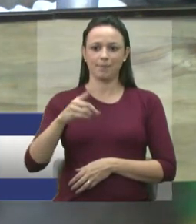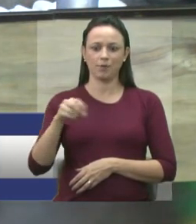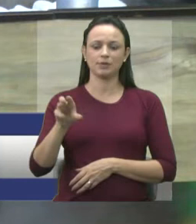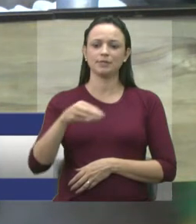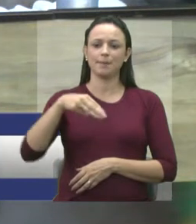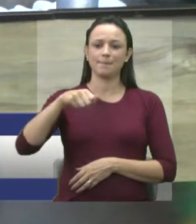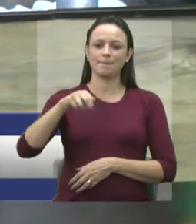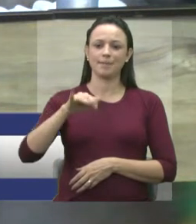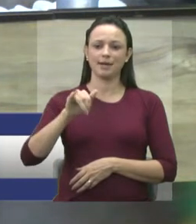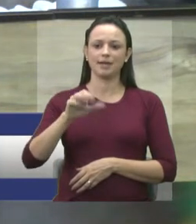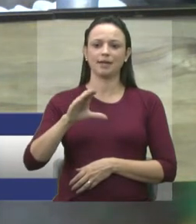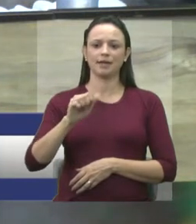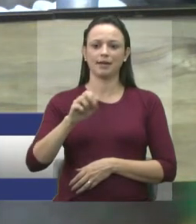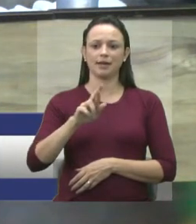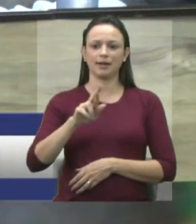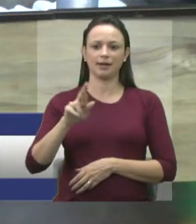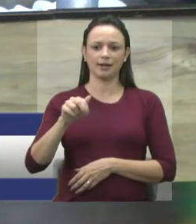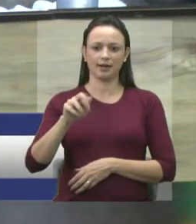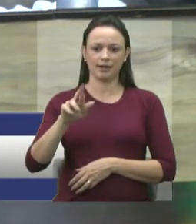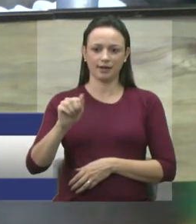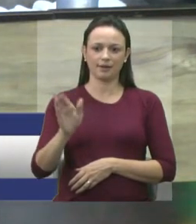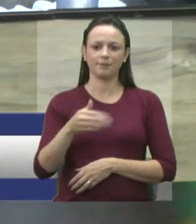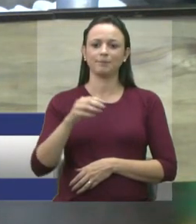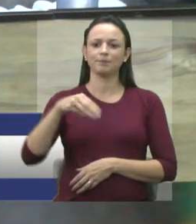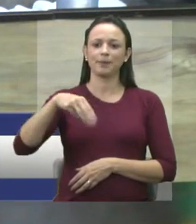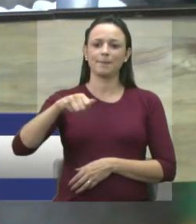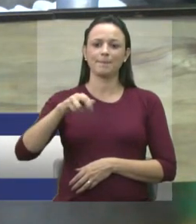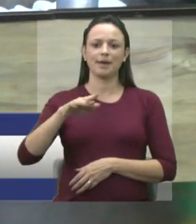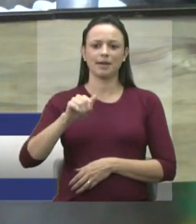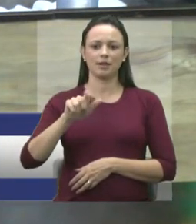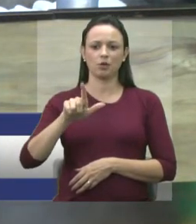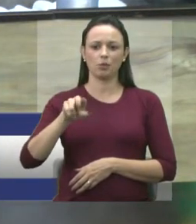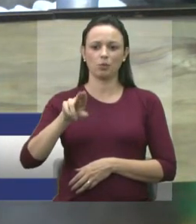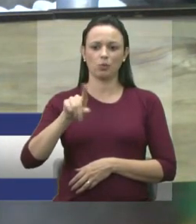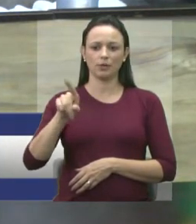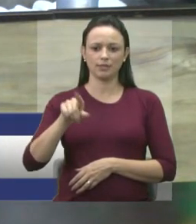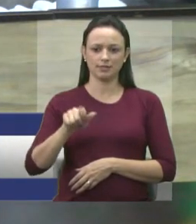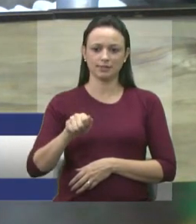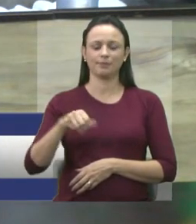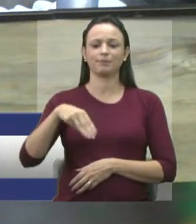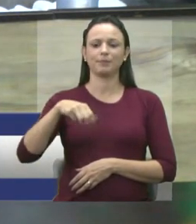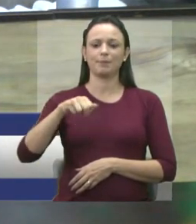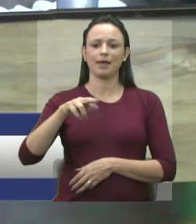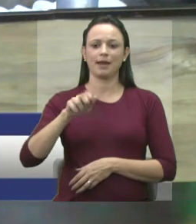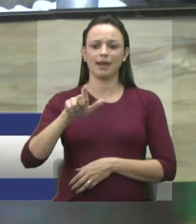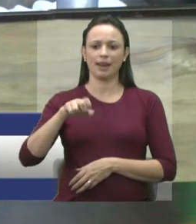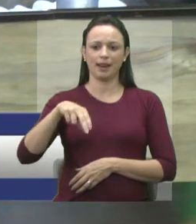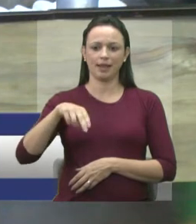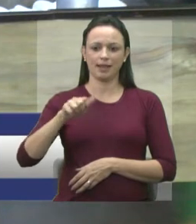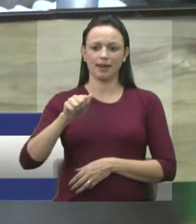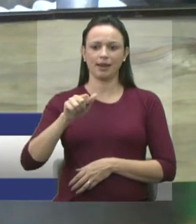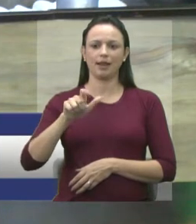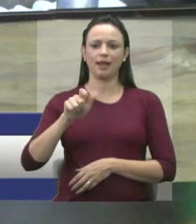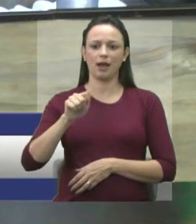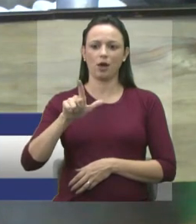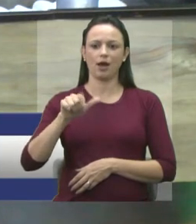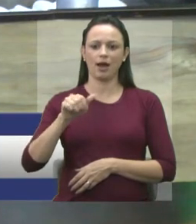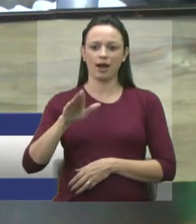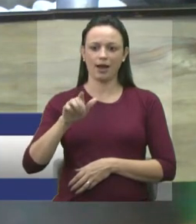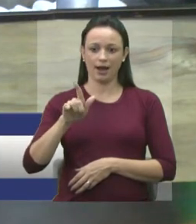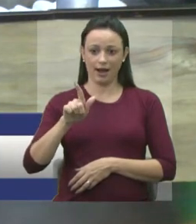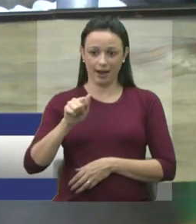Alcaraz, Lígia Neuber Simões, Maria Estera Carrara, Maria Luísa Martins, Marilene